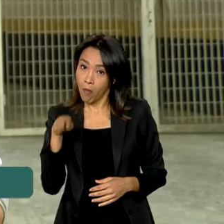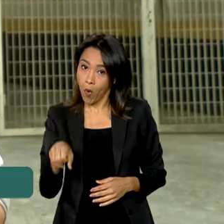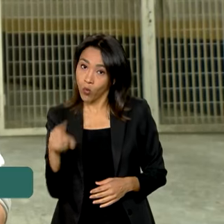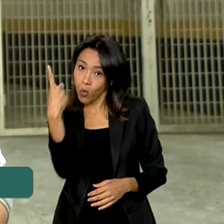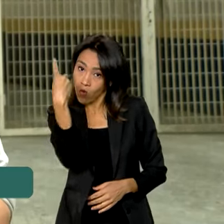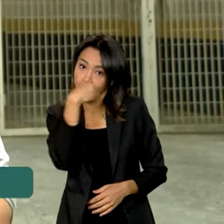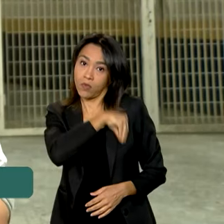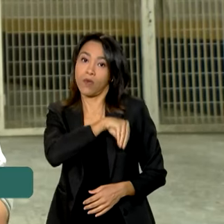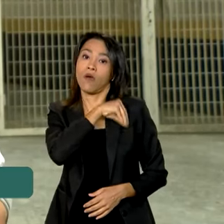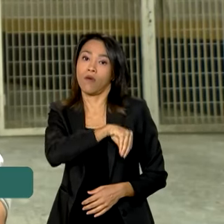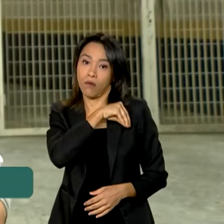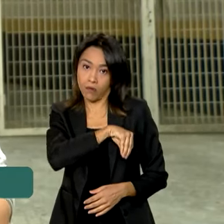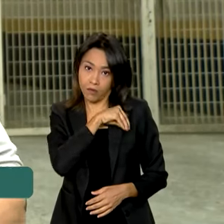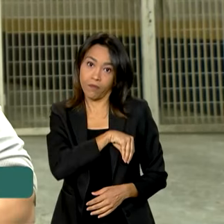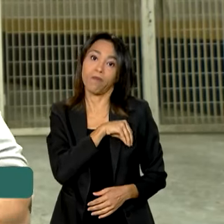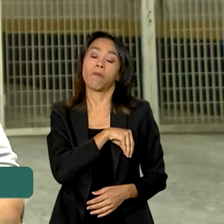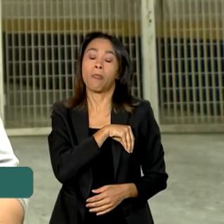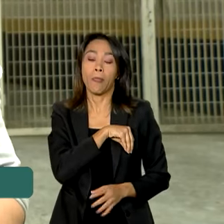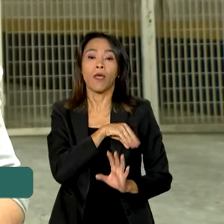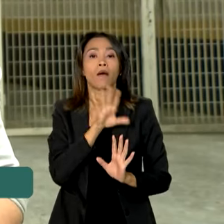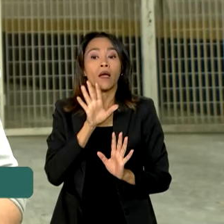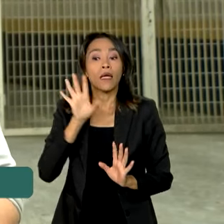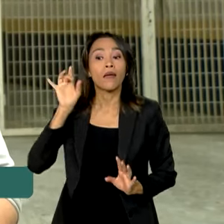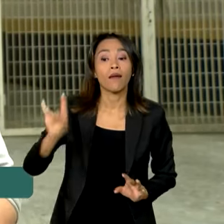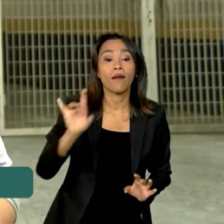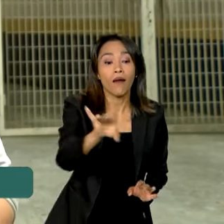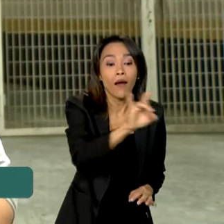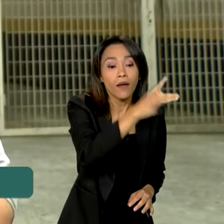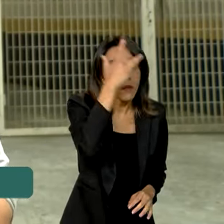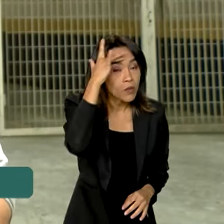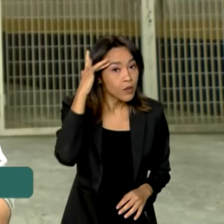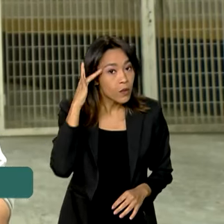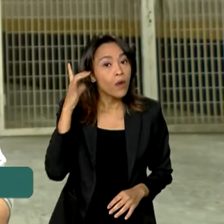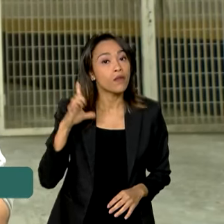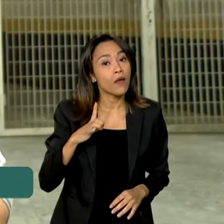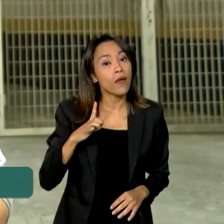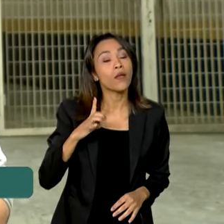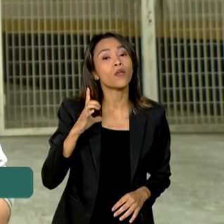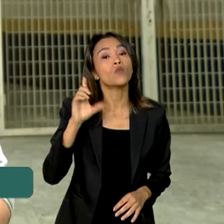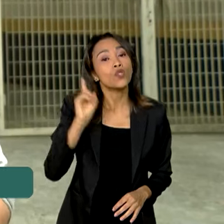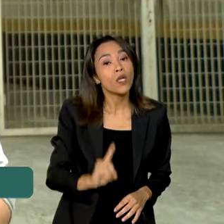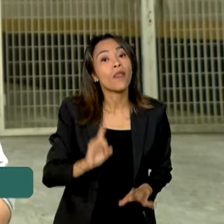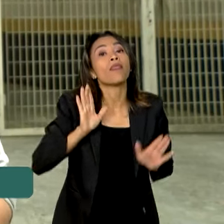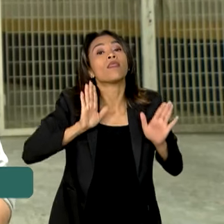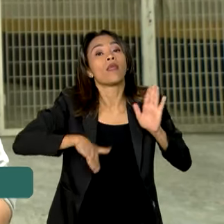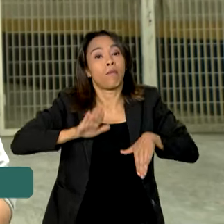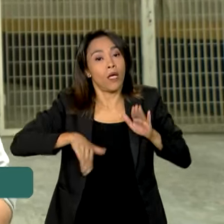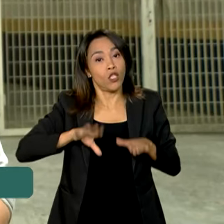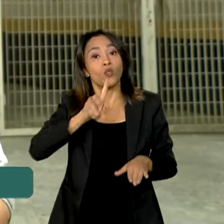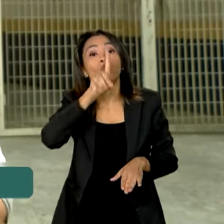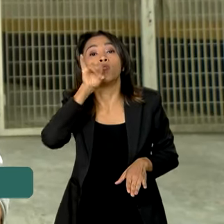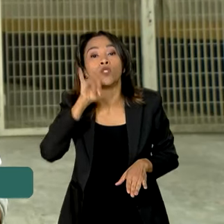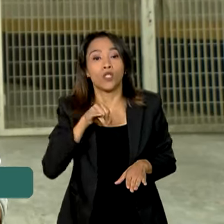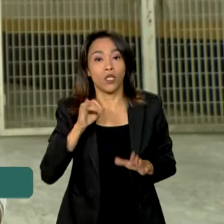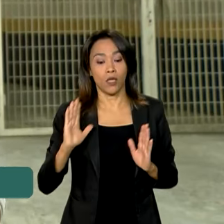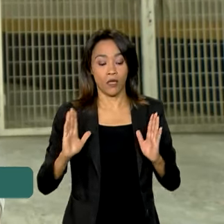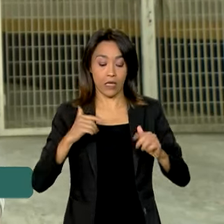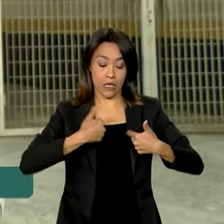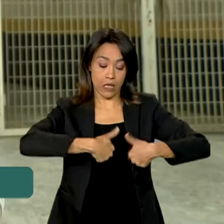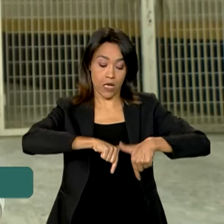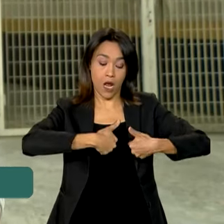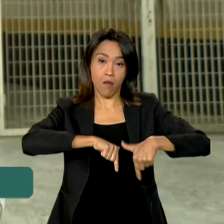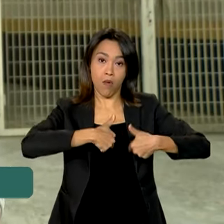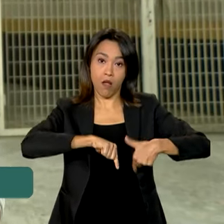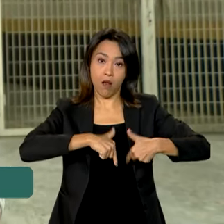salário mínimo, mas o valor que cada beneficiário tem a receber depende do número de dias trabalhados no ano base